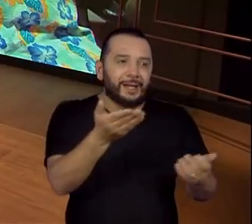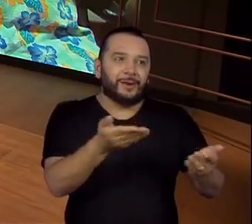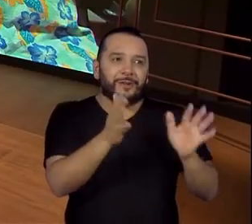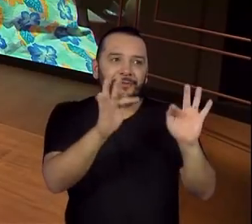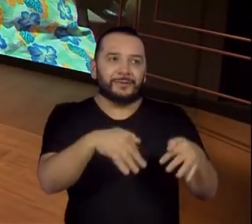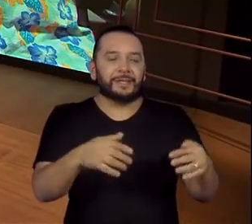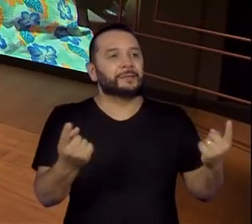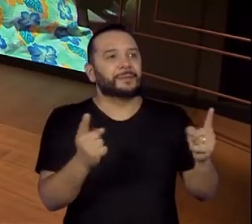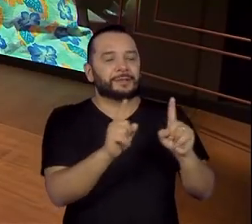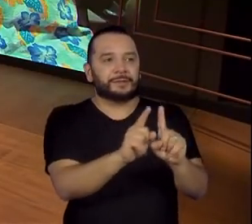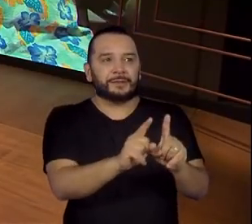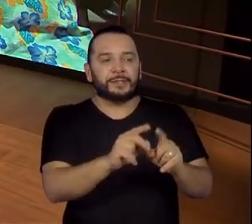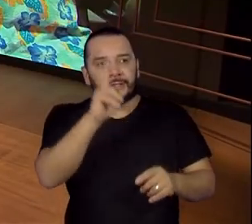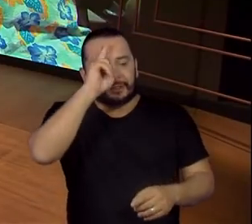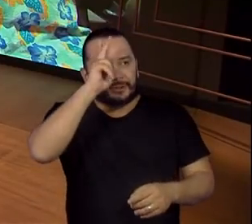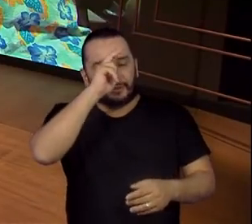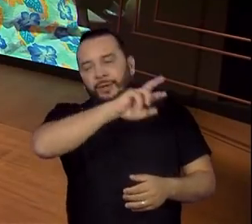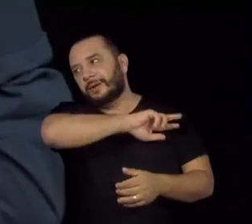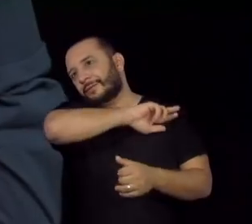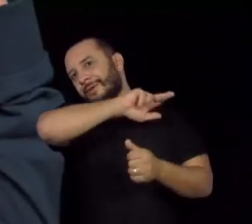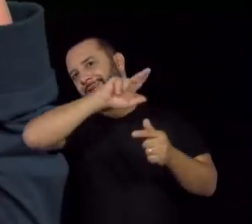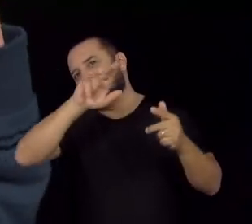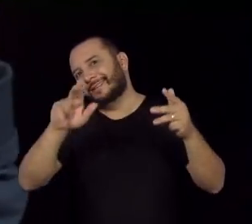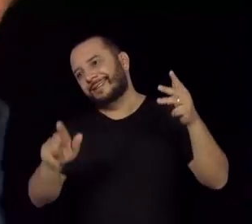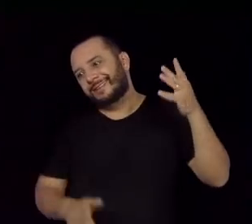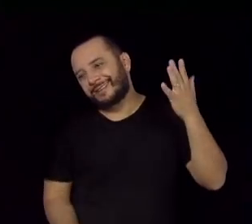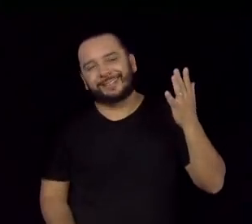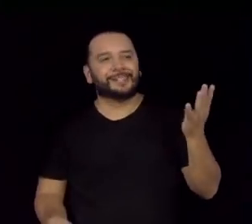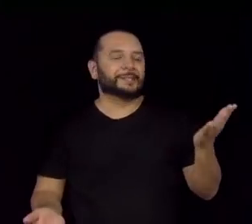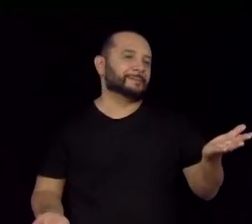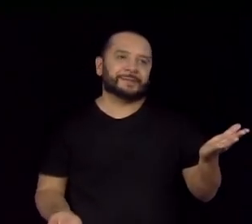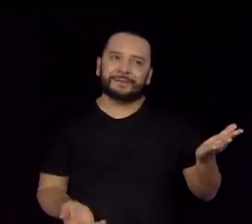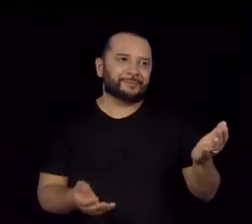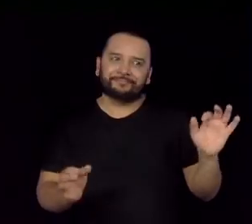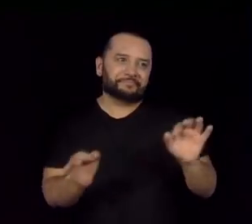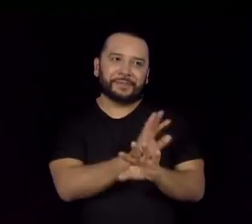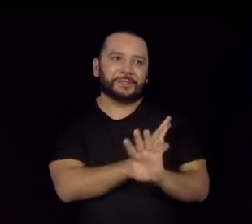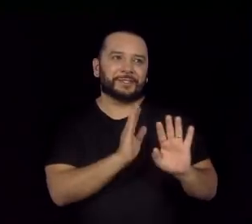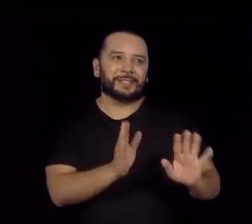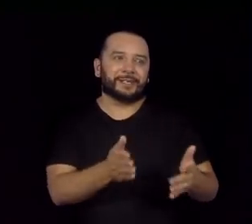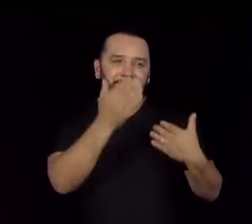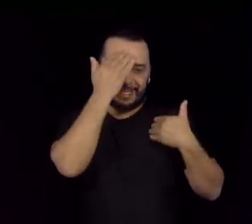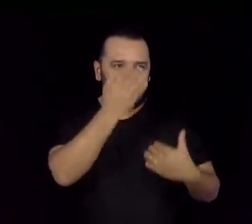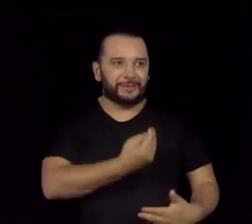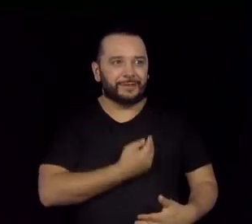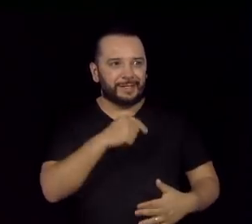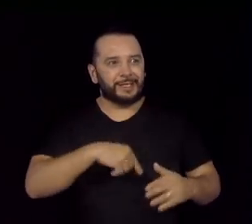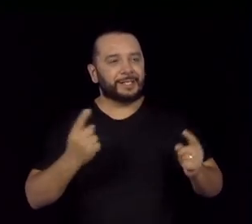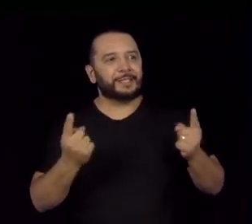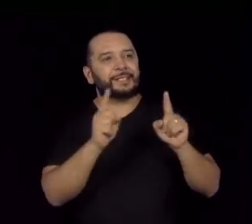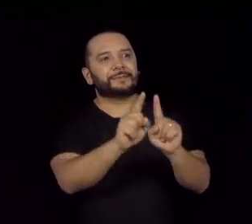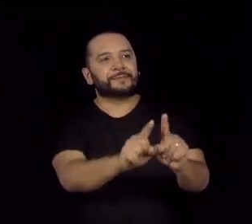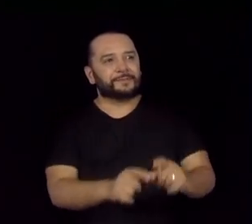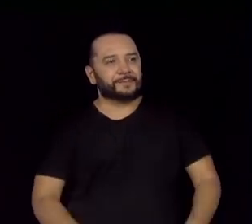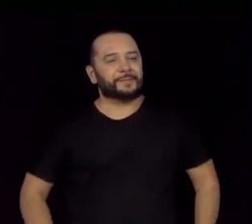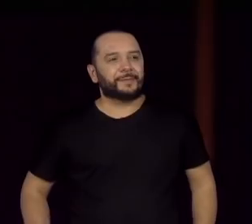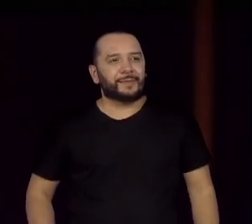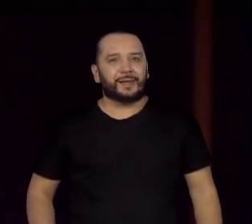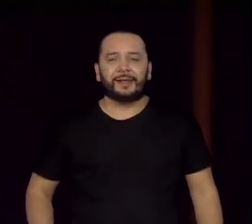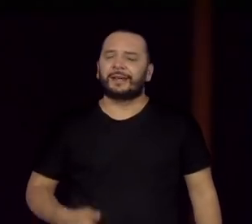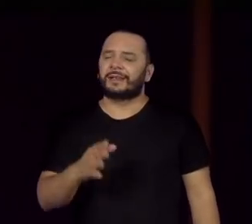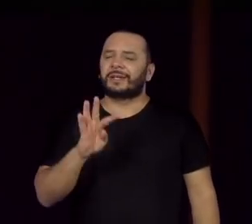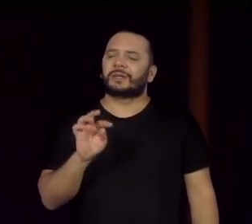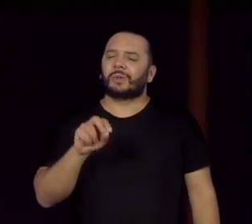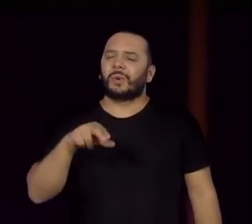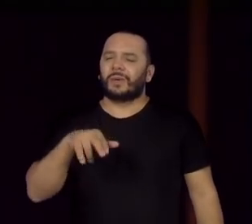histórias, como o Atílio falou, a gente poderia ficar aqui dias. Mas muito obrigada pela sua presença aqui no Persona. Tony, você é uma inspiração